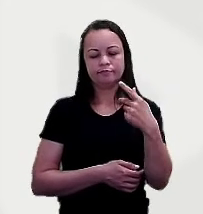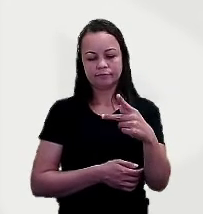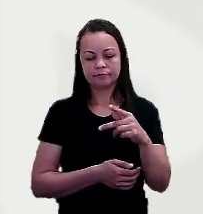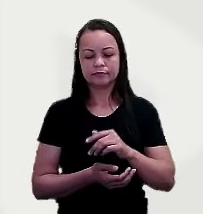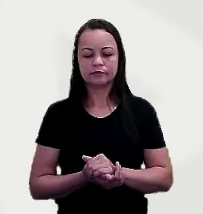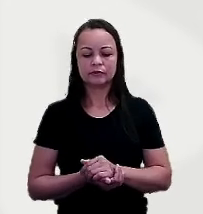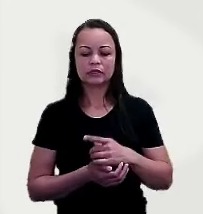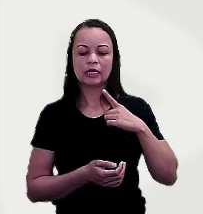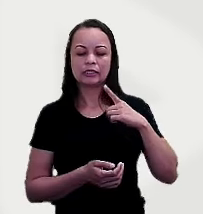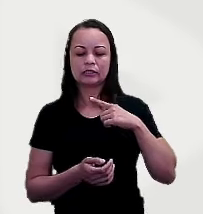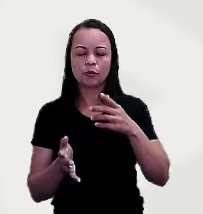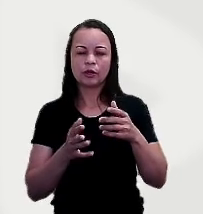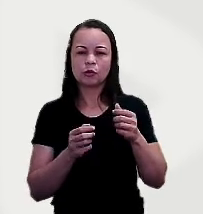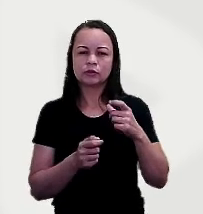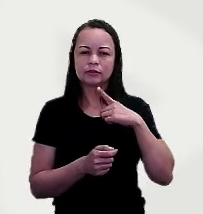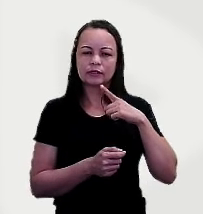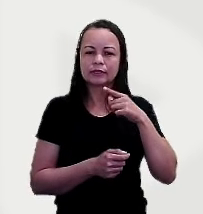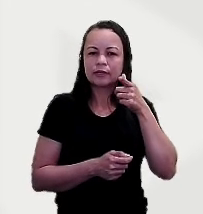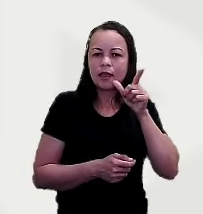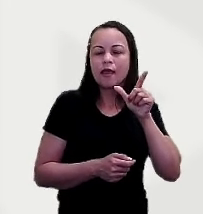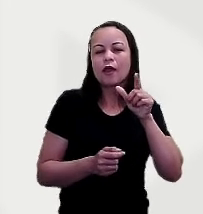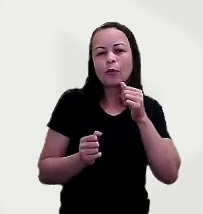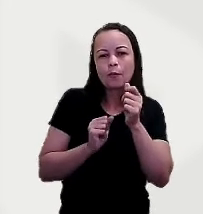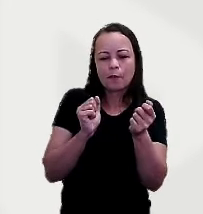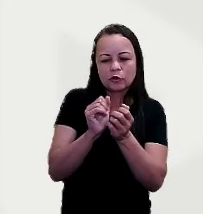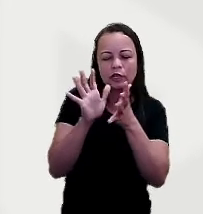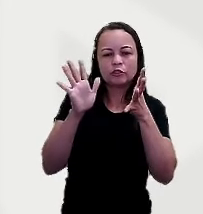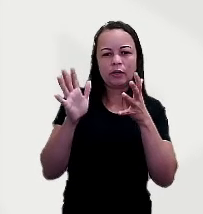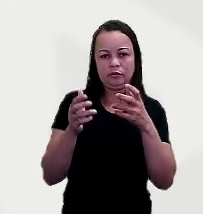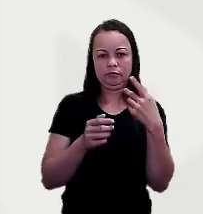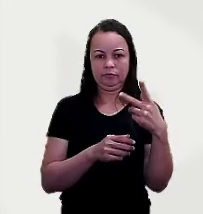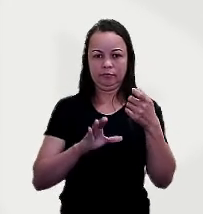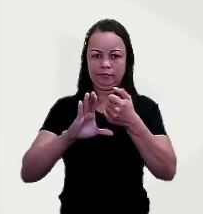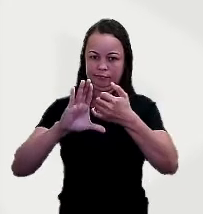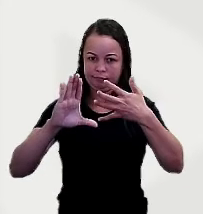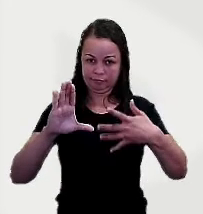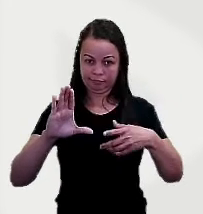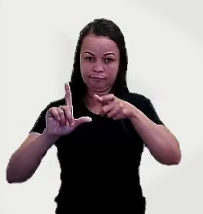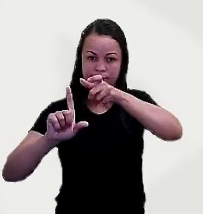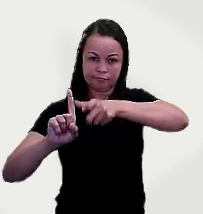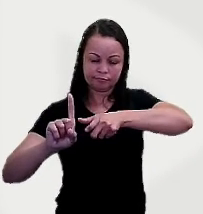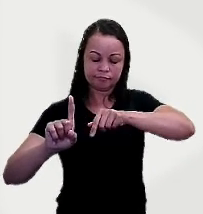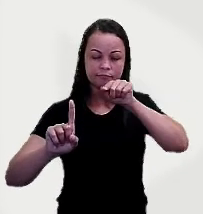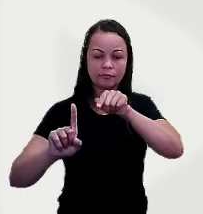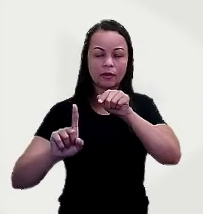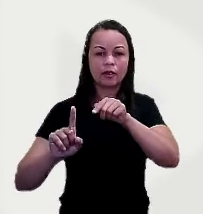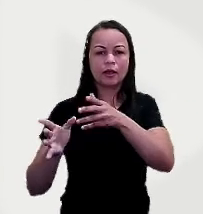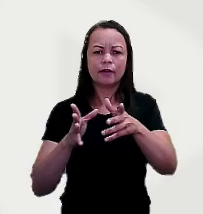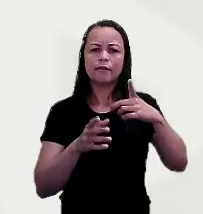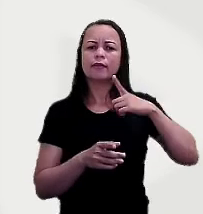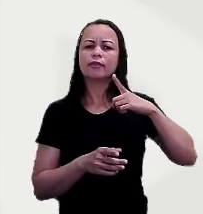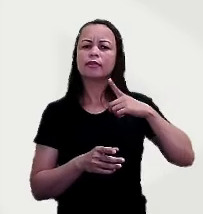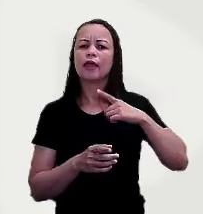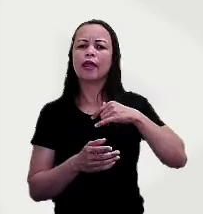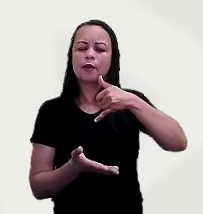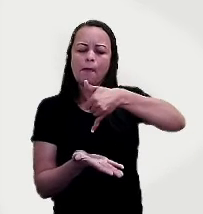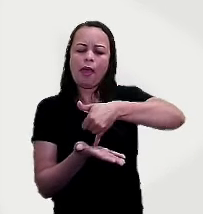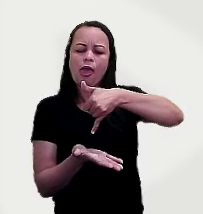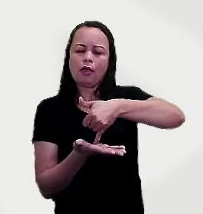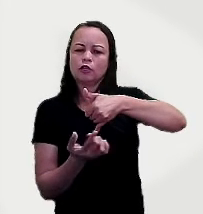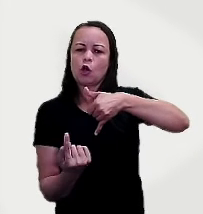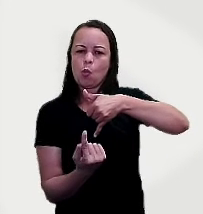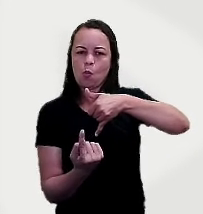concede poderes mágicos. Uma das importantes características desse personagem é que ele possui apenas uma